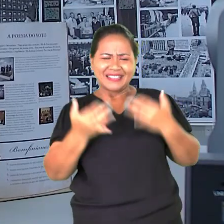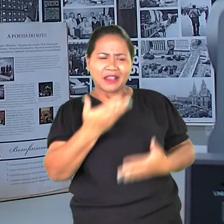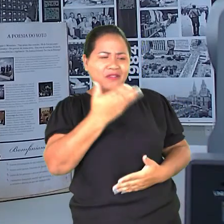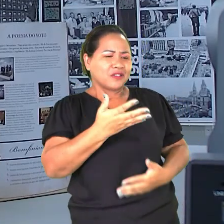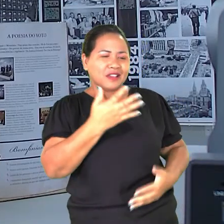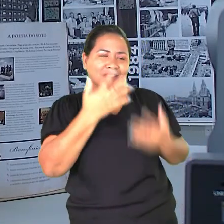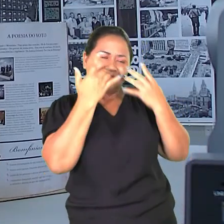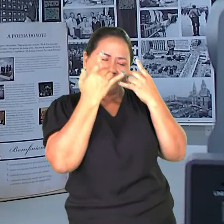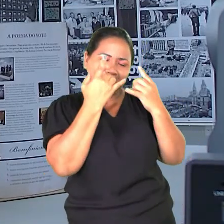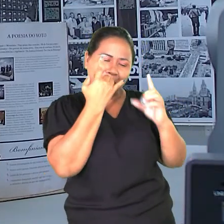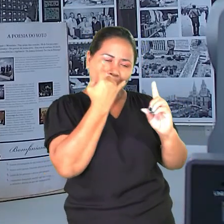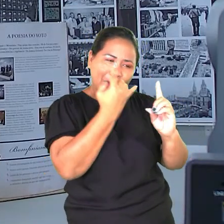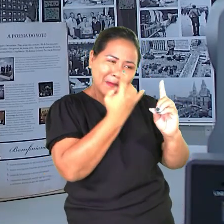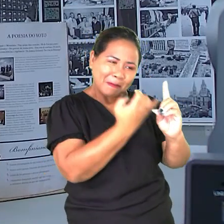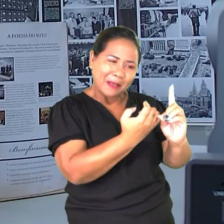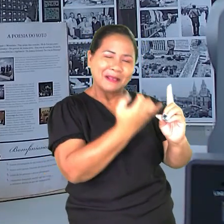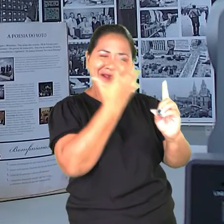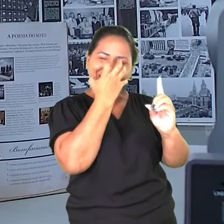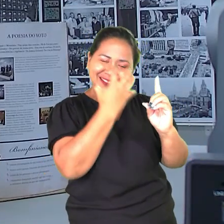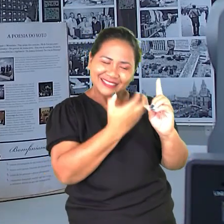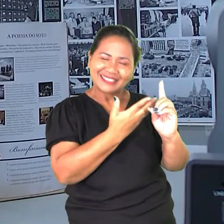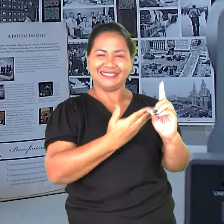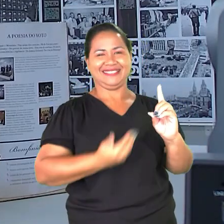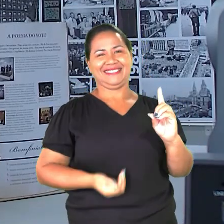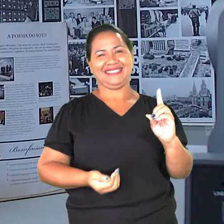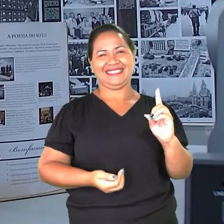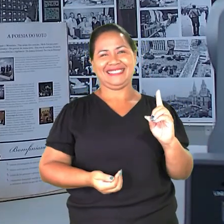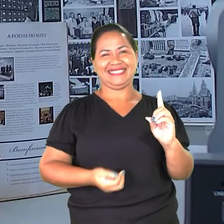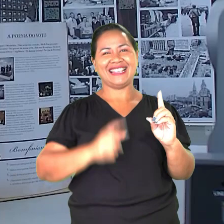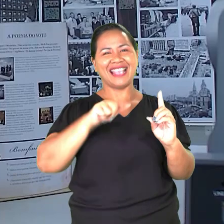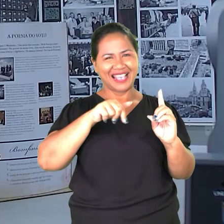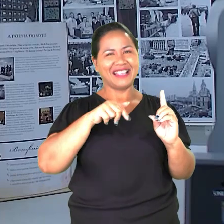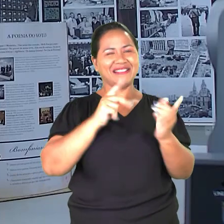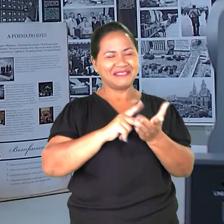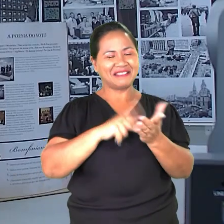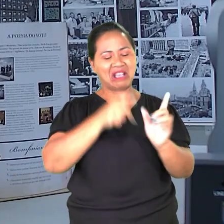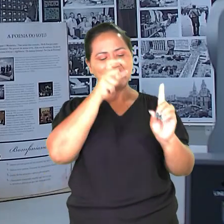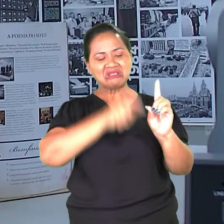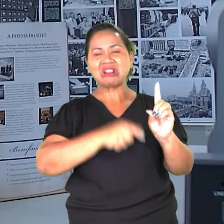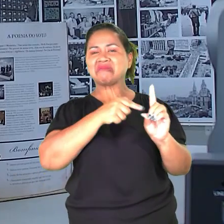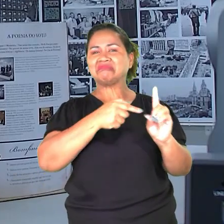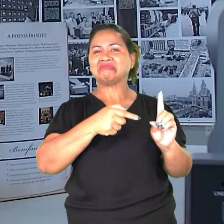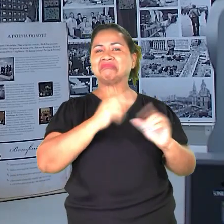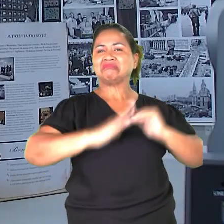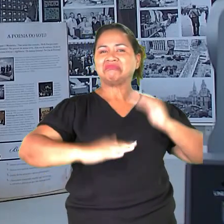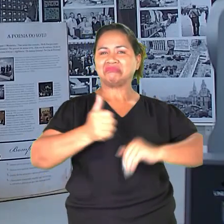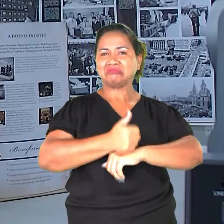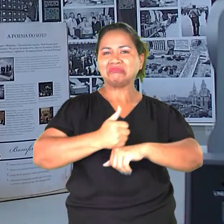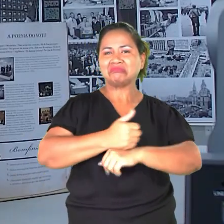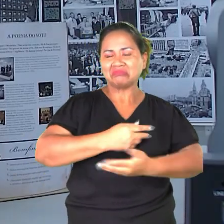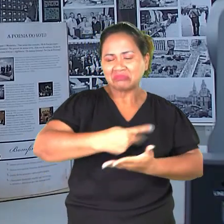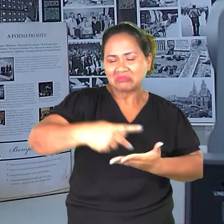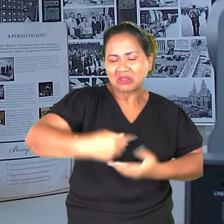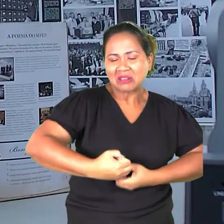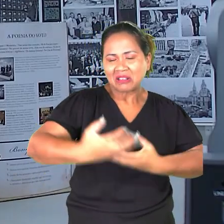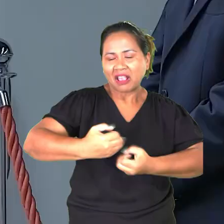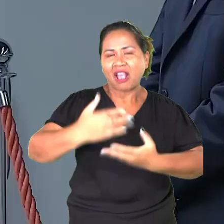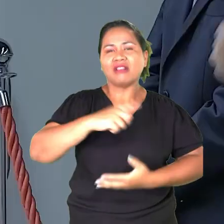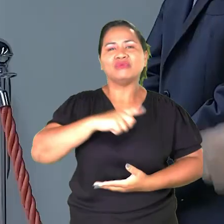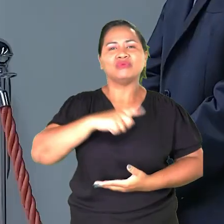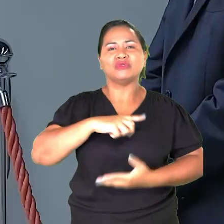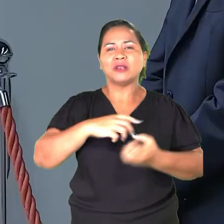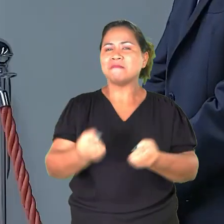verdadeiro encantador de pessoas. De fato, o poeta tinha o atributo